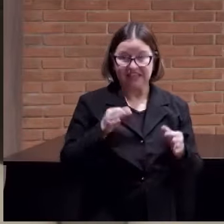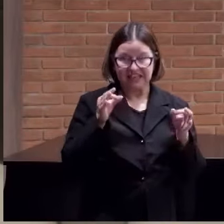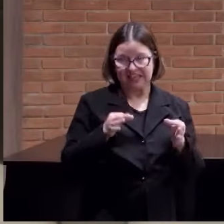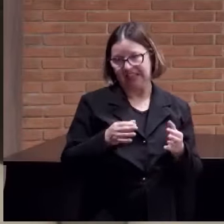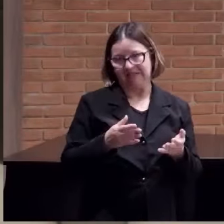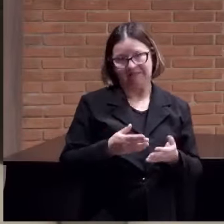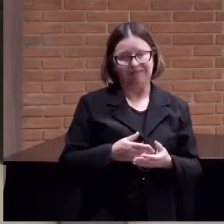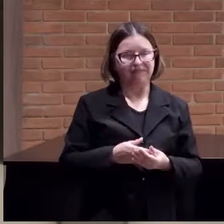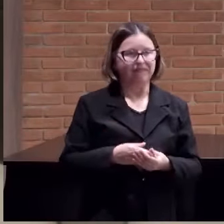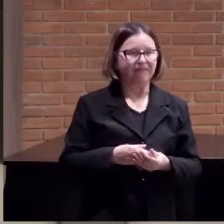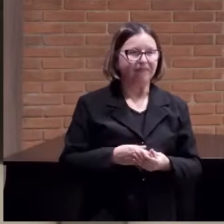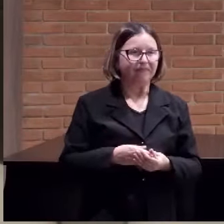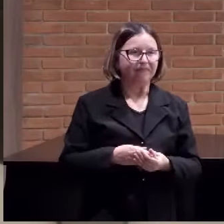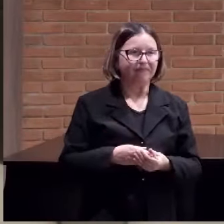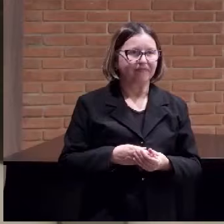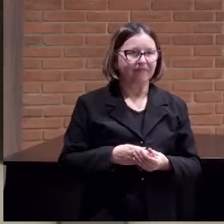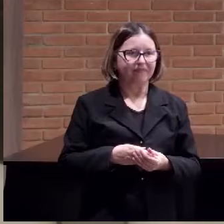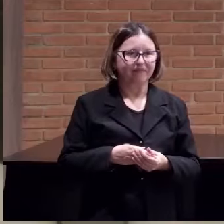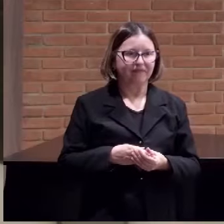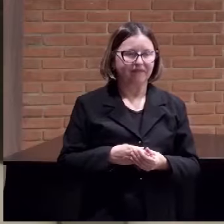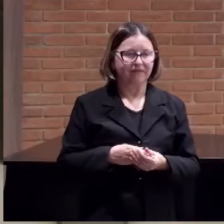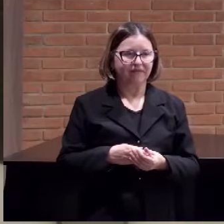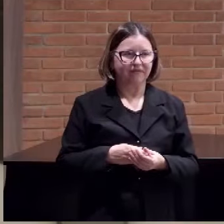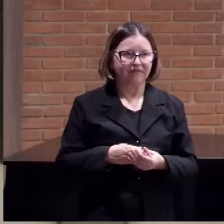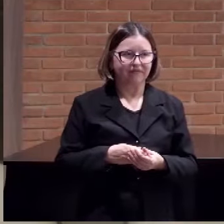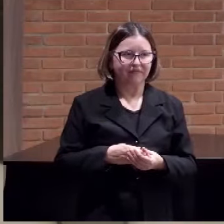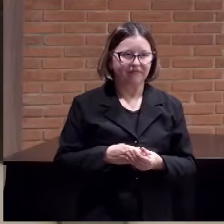Então, esta hora,